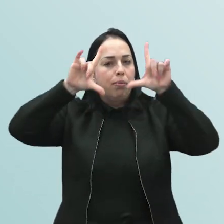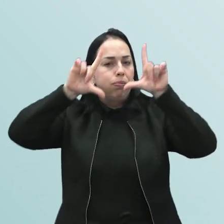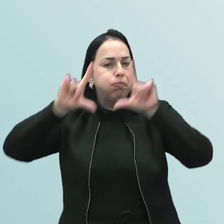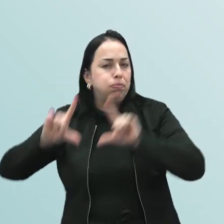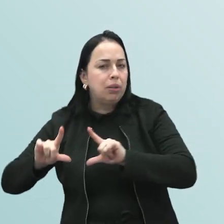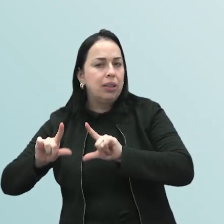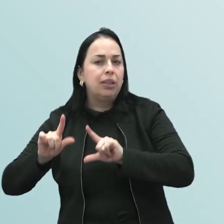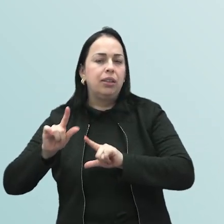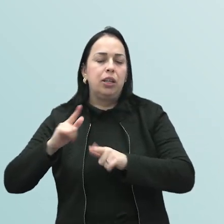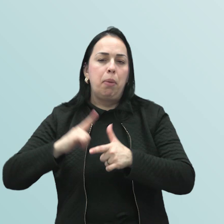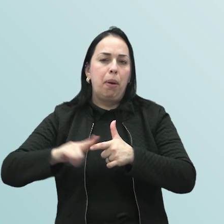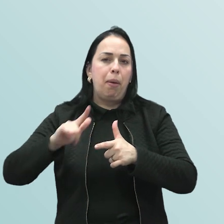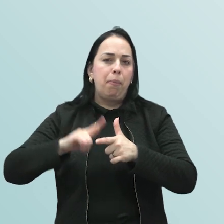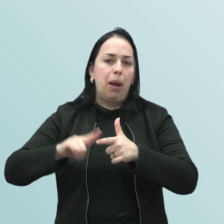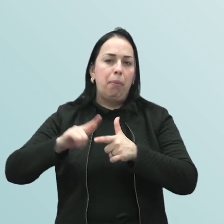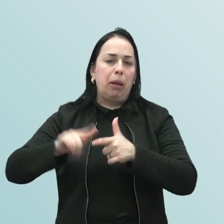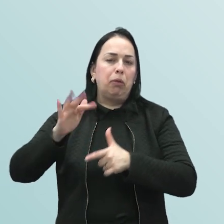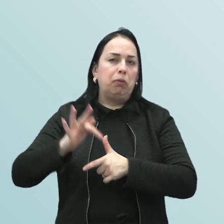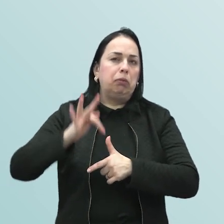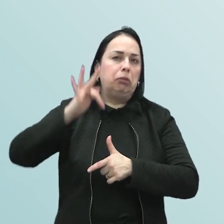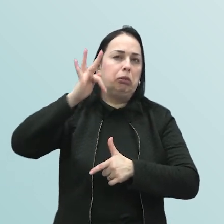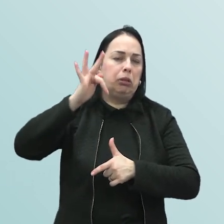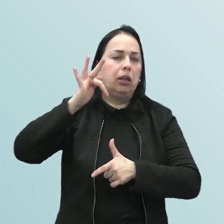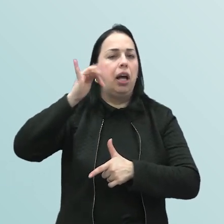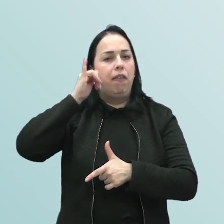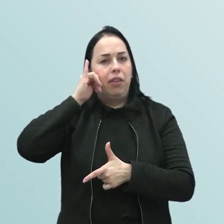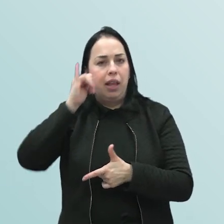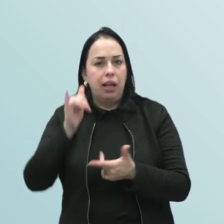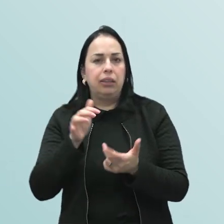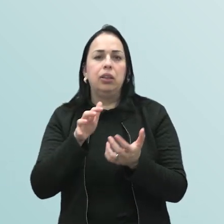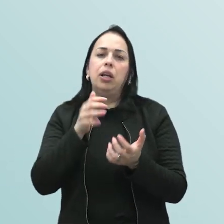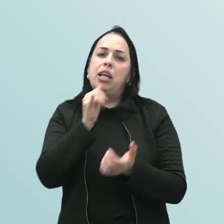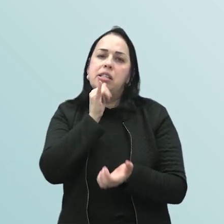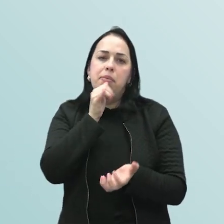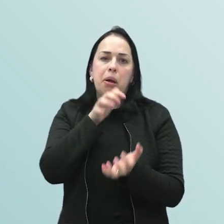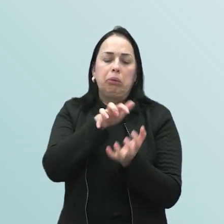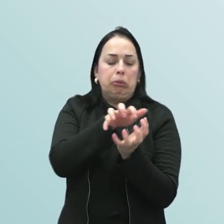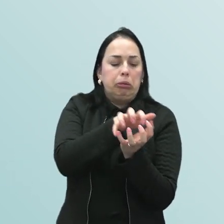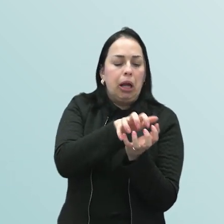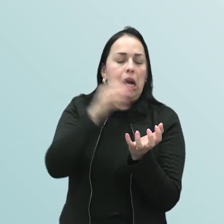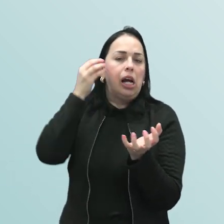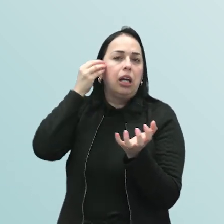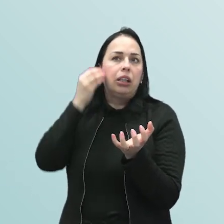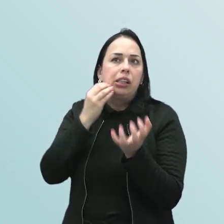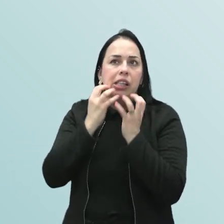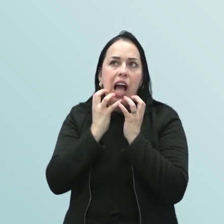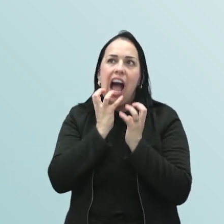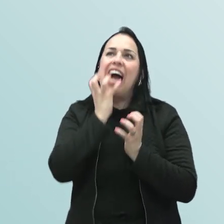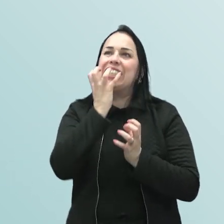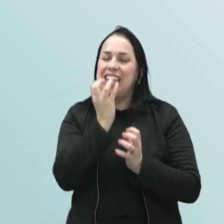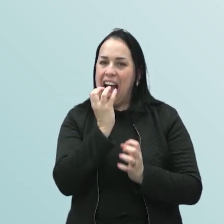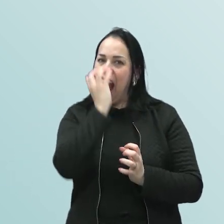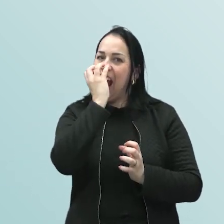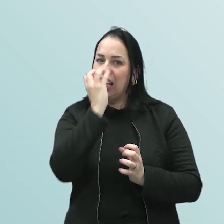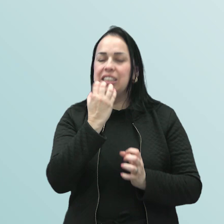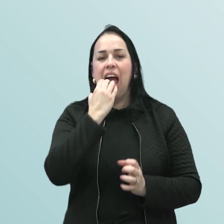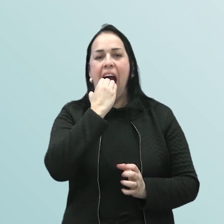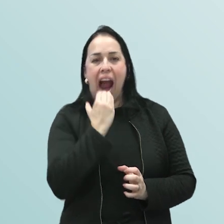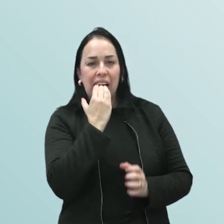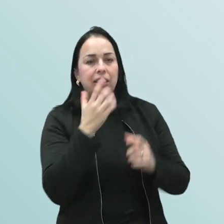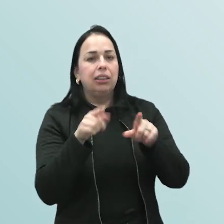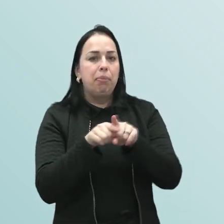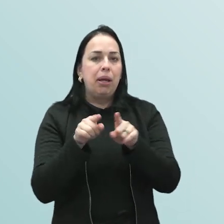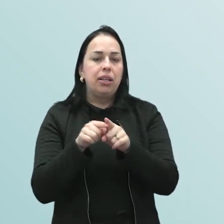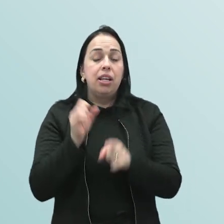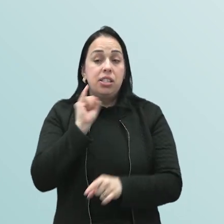e evitando problemas futuros, como próteses articulares. Quando a gente identifica as alterações no início, a gente